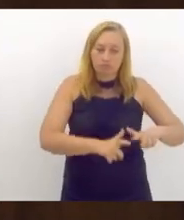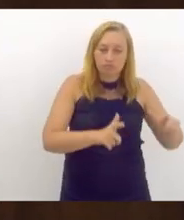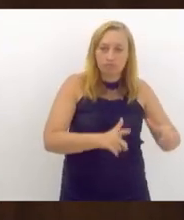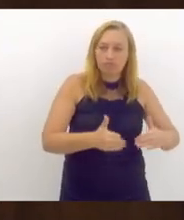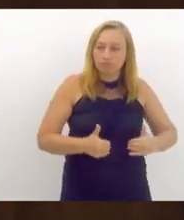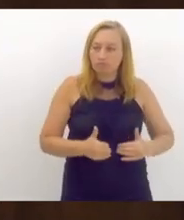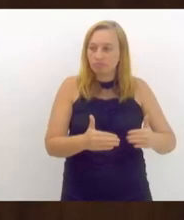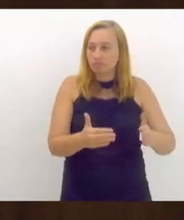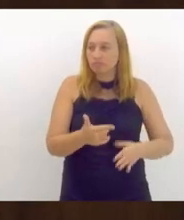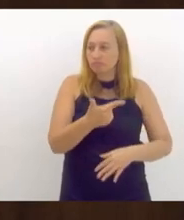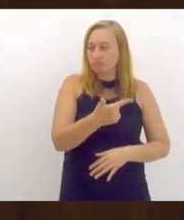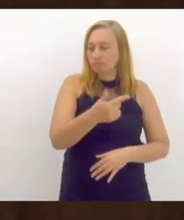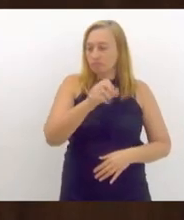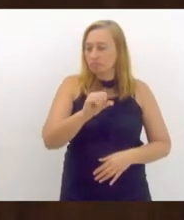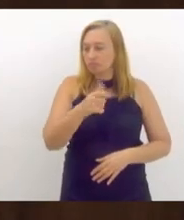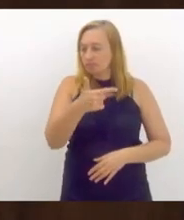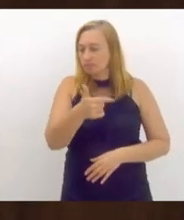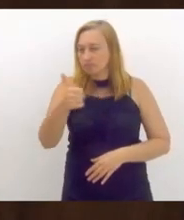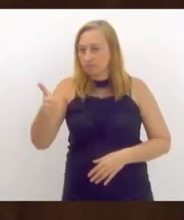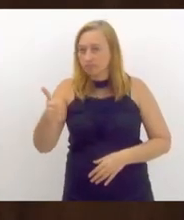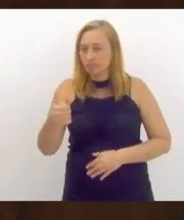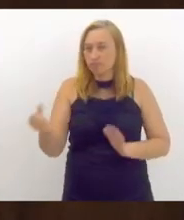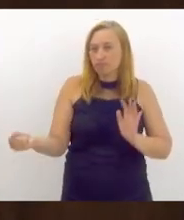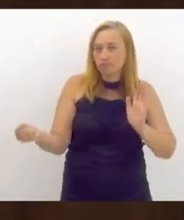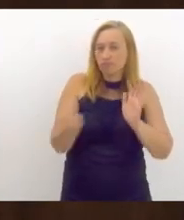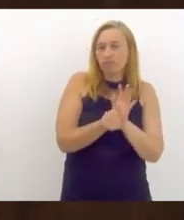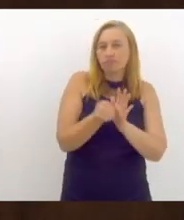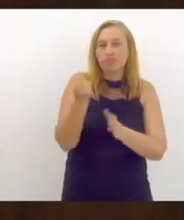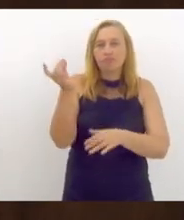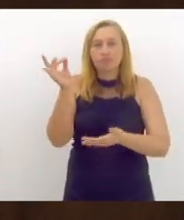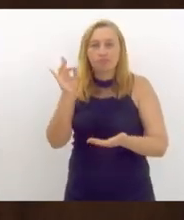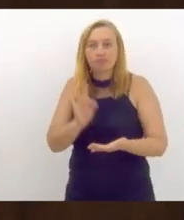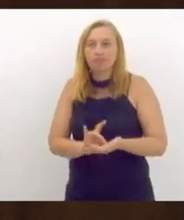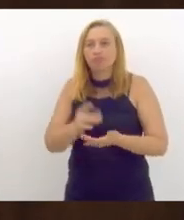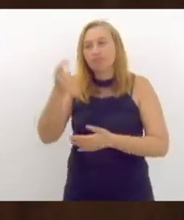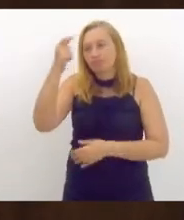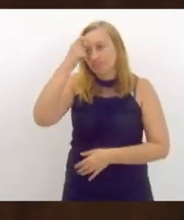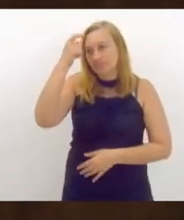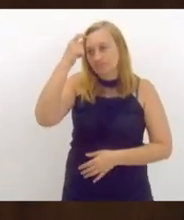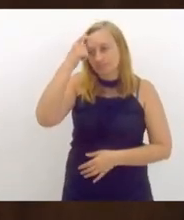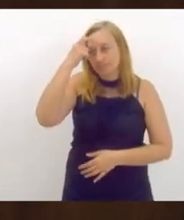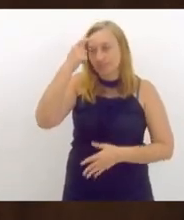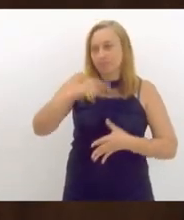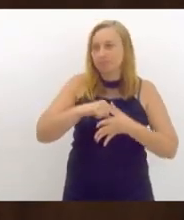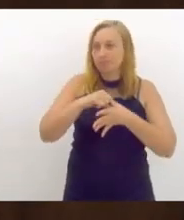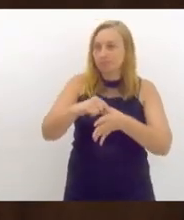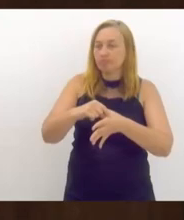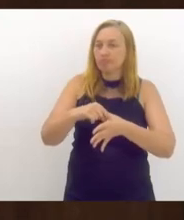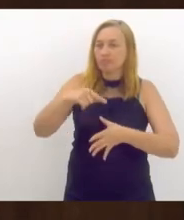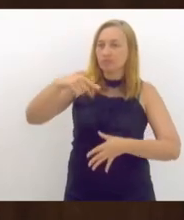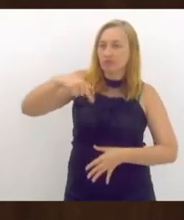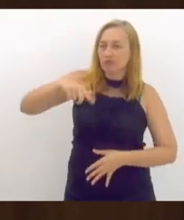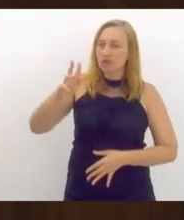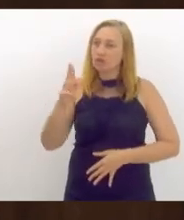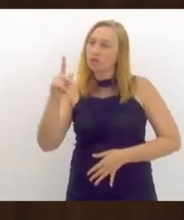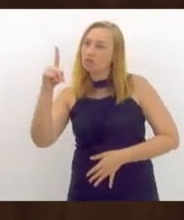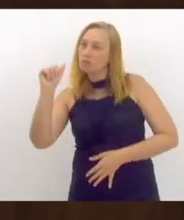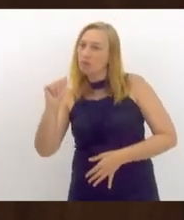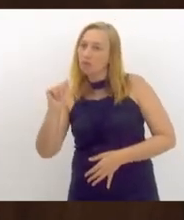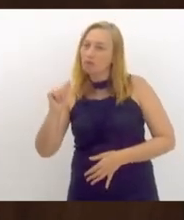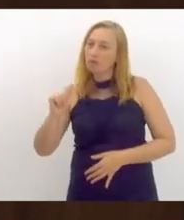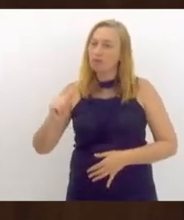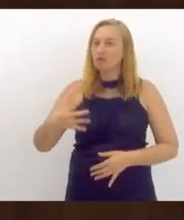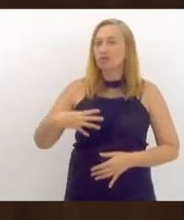em 2021 e que marca, na verdade, a memória de uma líder quilombola, uma filha de